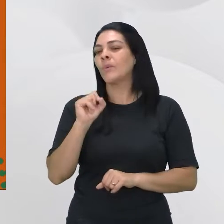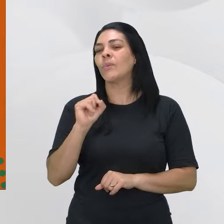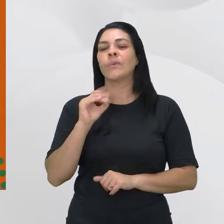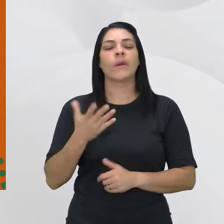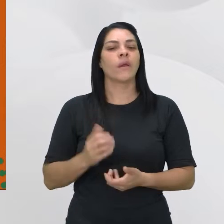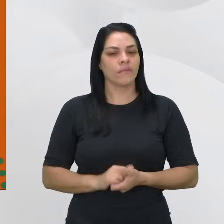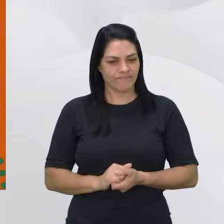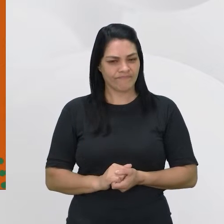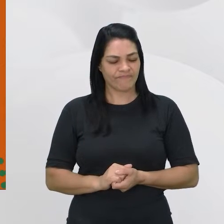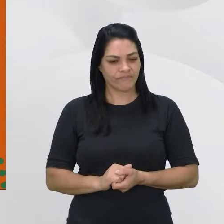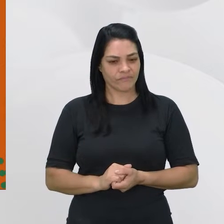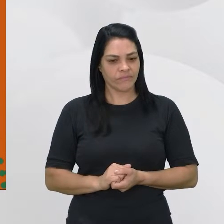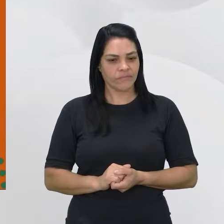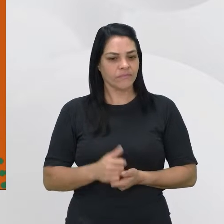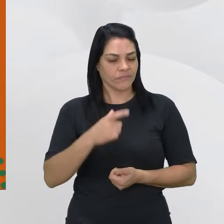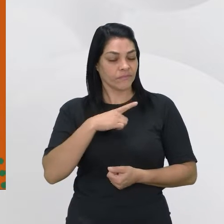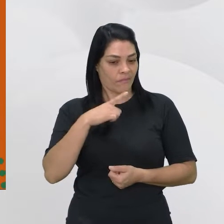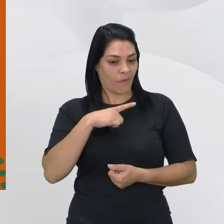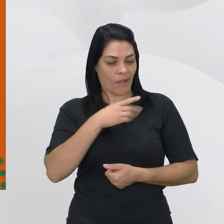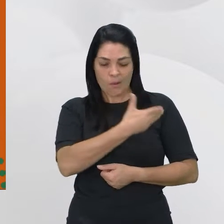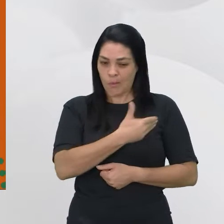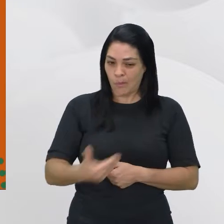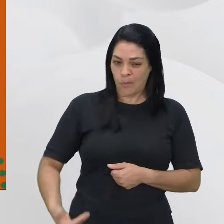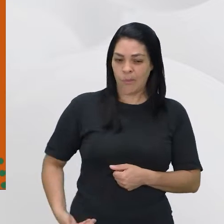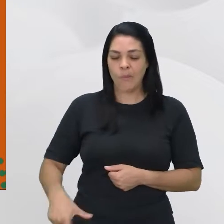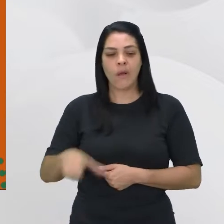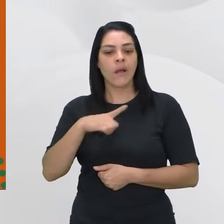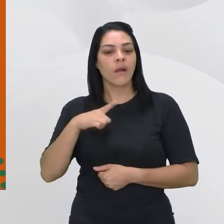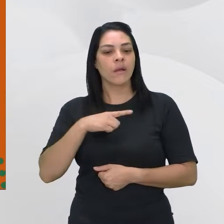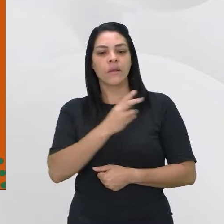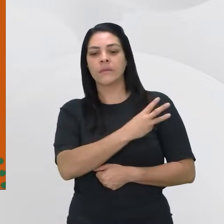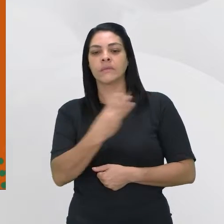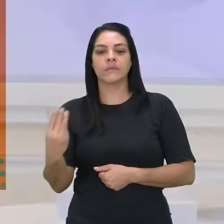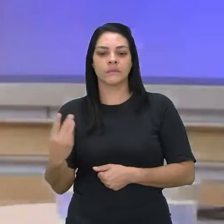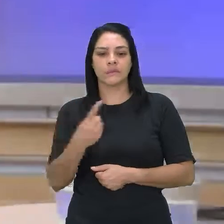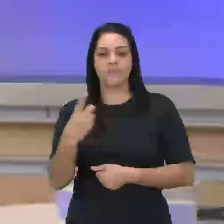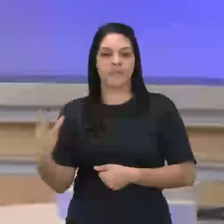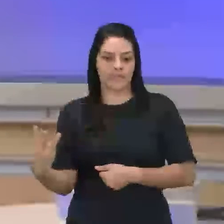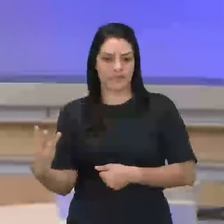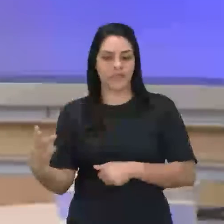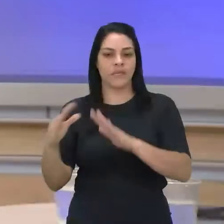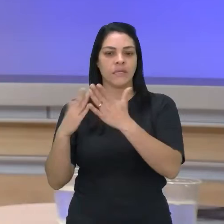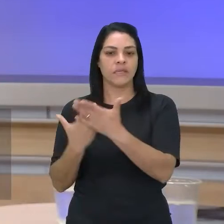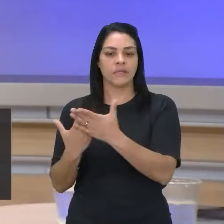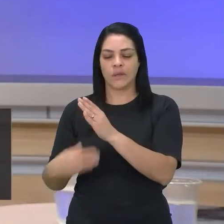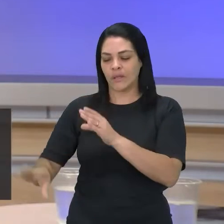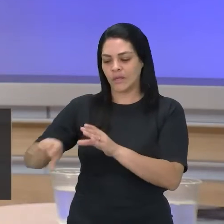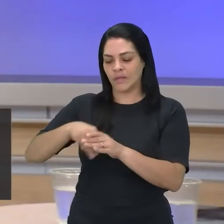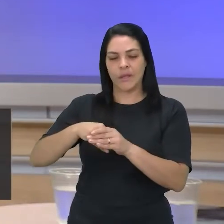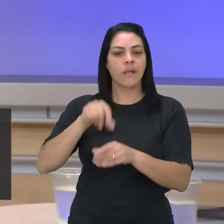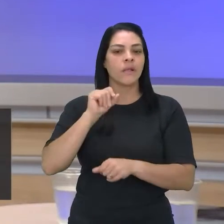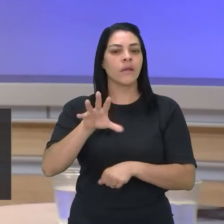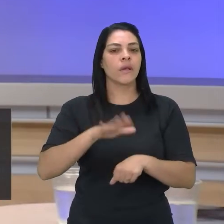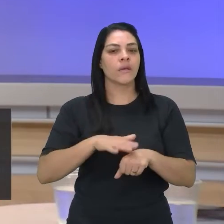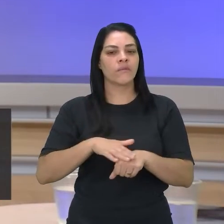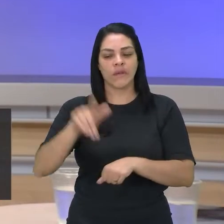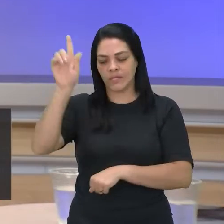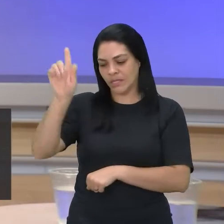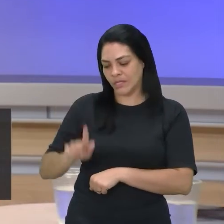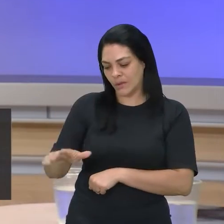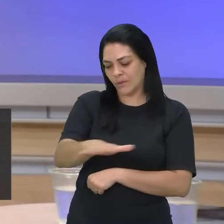Eles são um grande aparelho público que tem 3 escolas dentro. Né? E quem faz a gestão dos